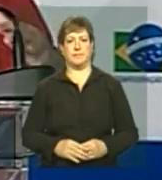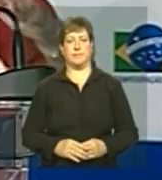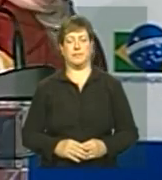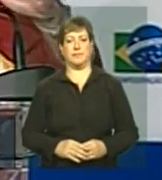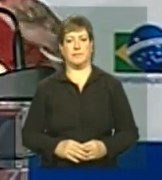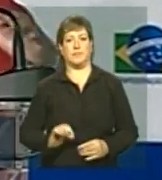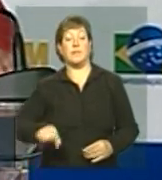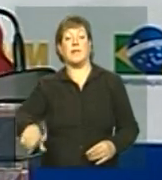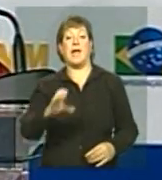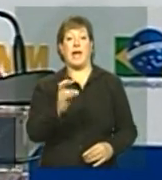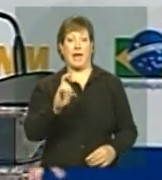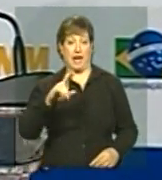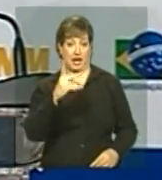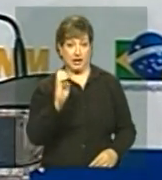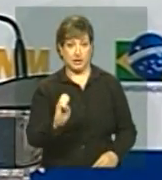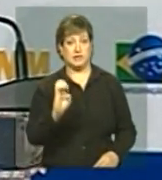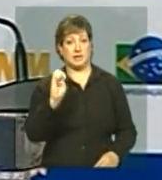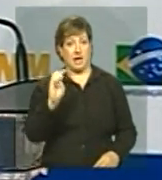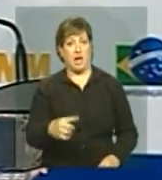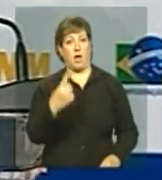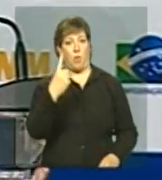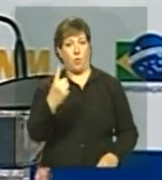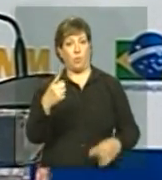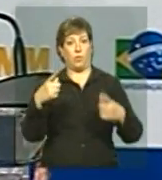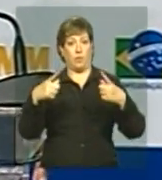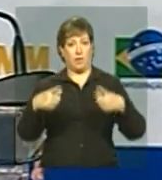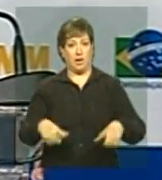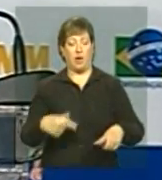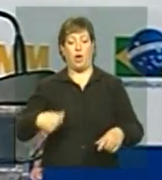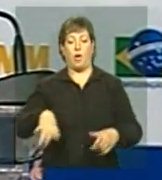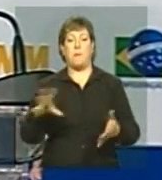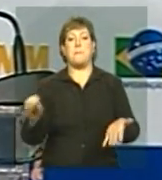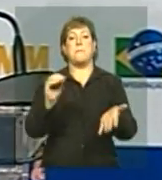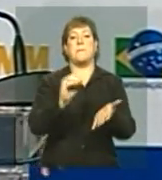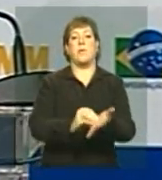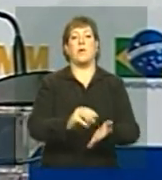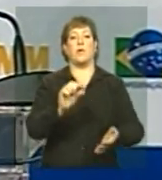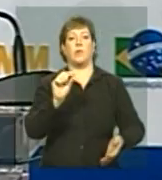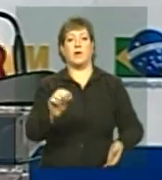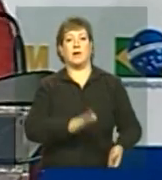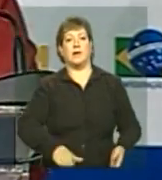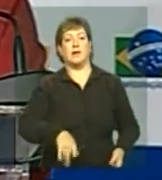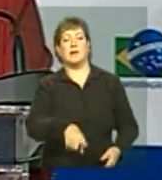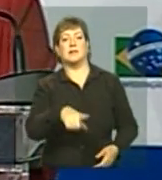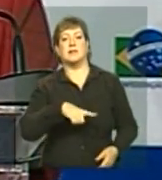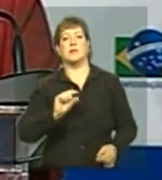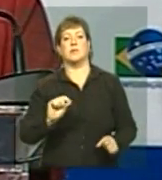gente coloca a criança, porque a criança está numa situação